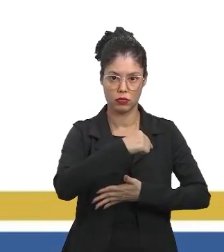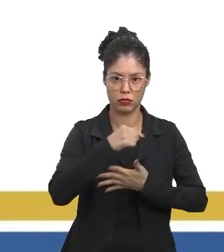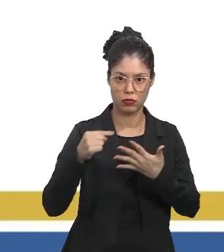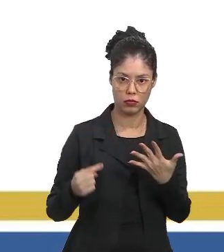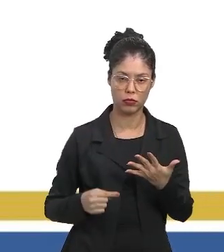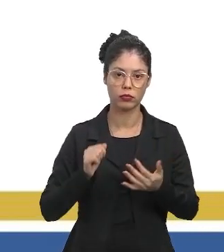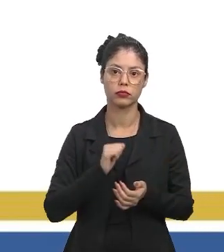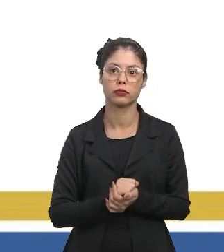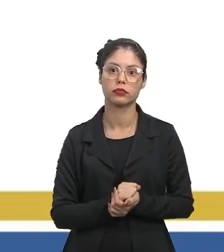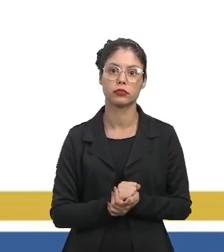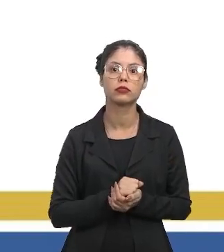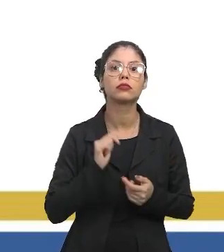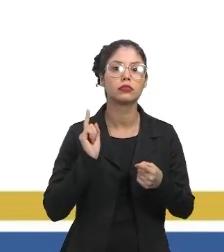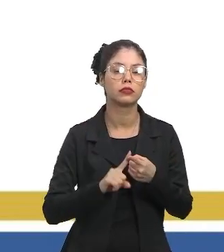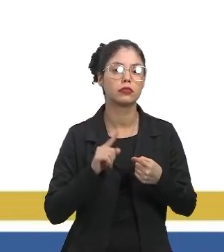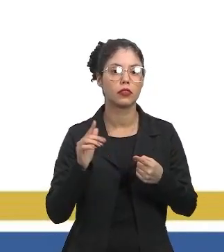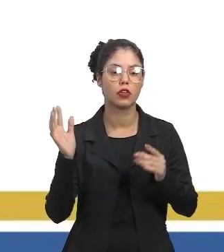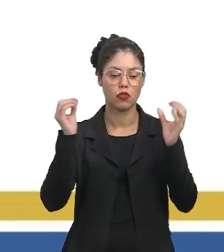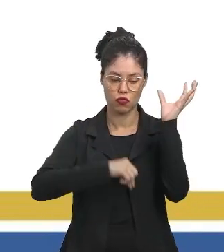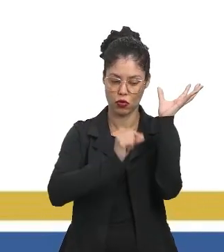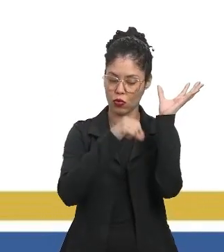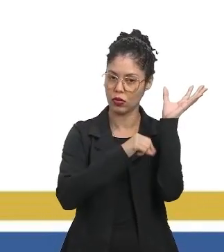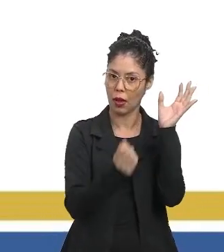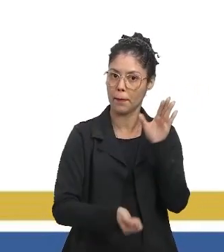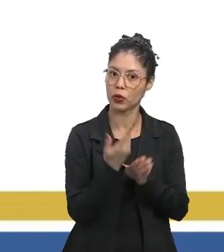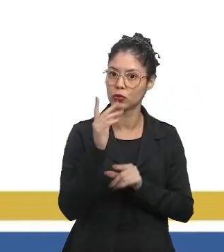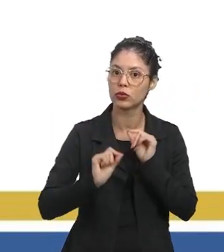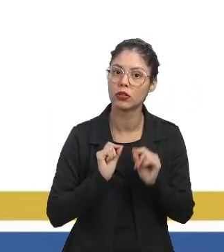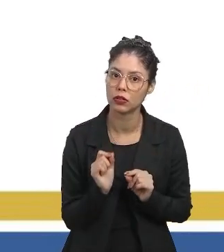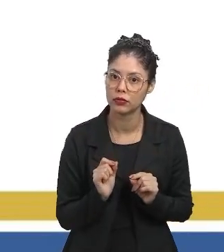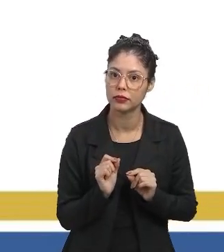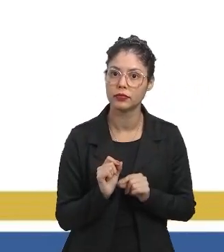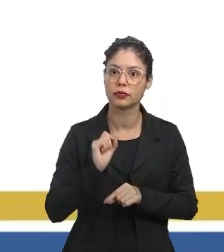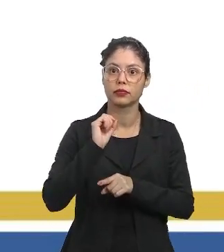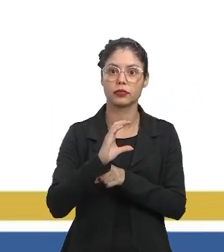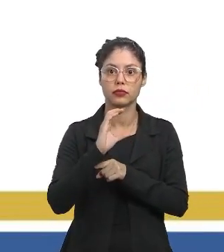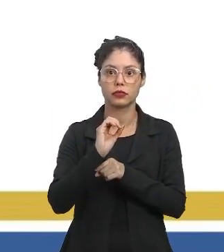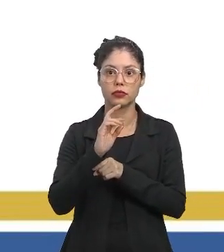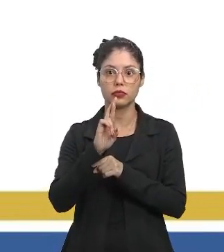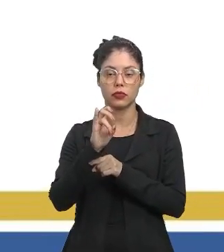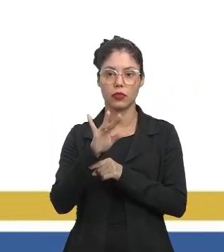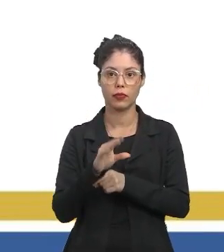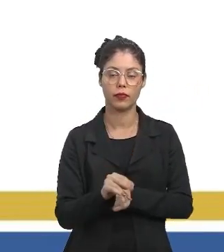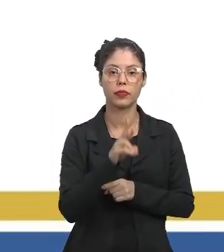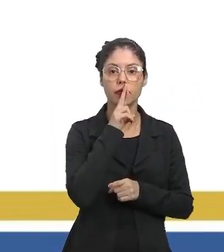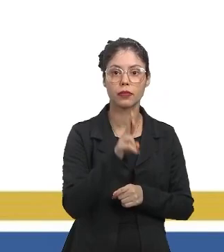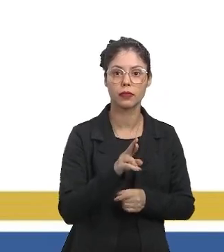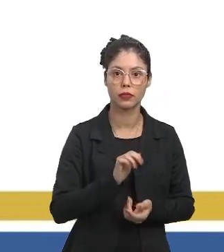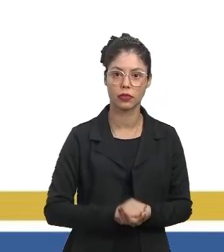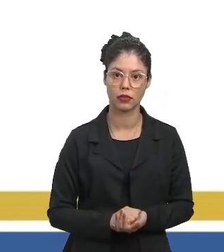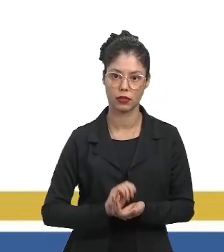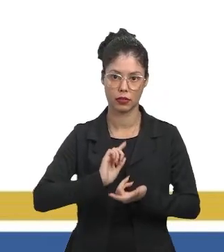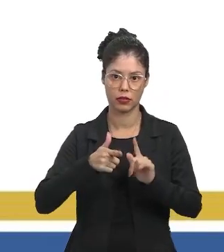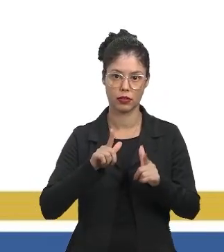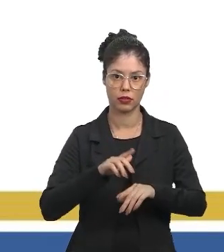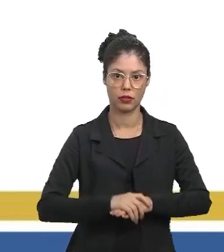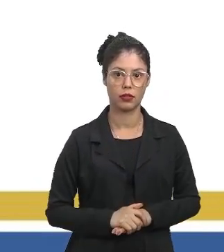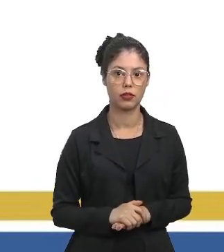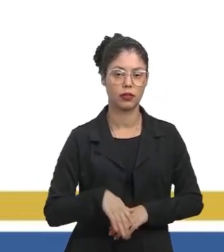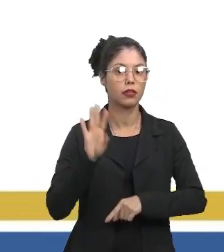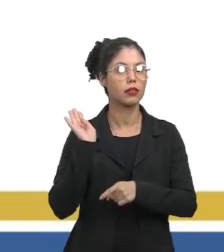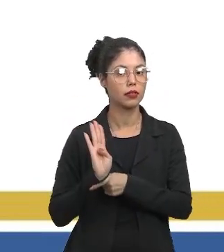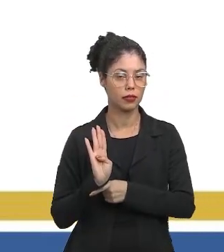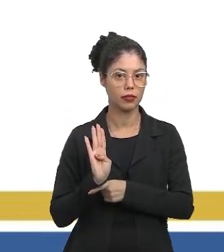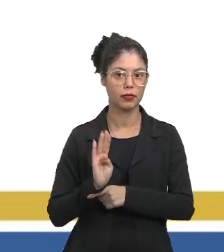cloroplastos fazem? Fotossíntese. E o que eles produzem? Carboidratos. Resposta correta. Qual será?